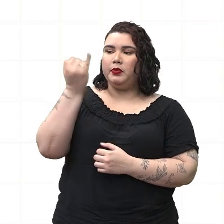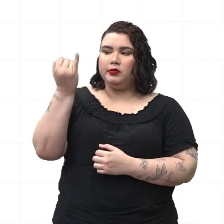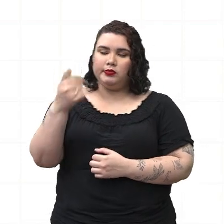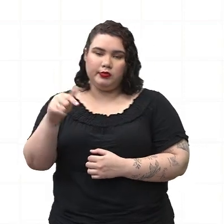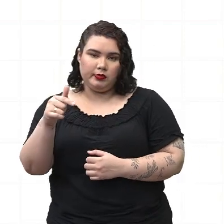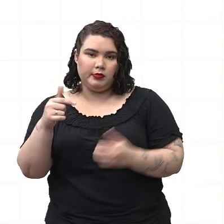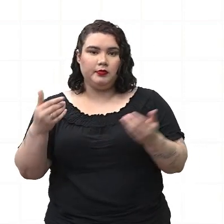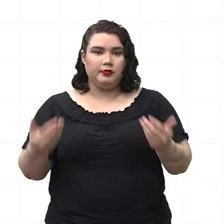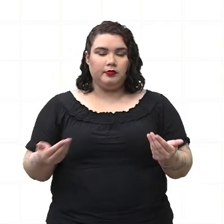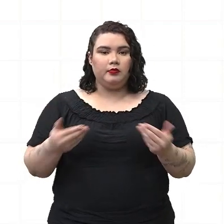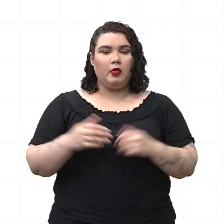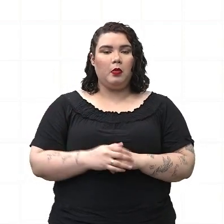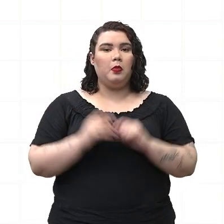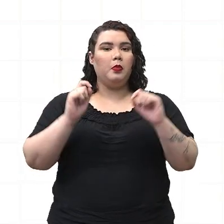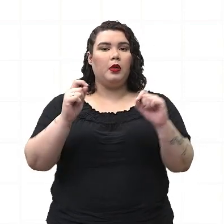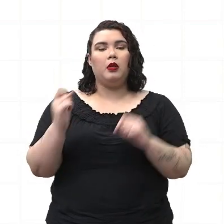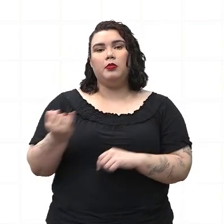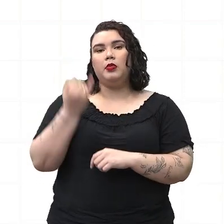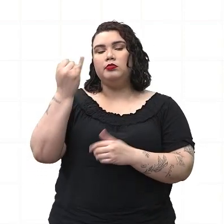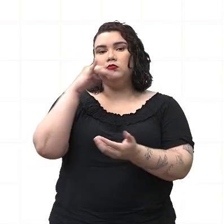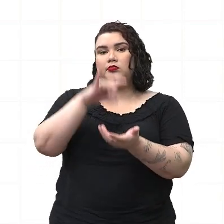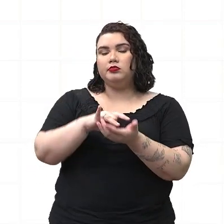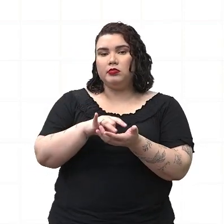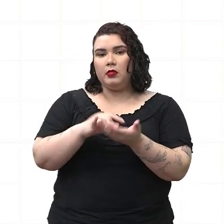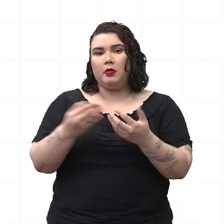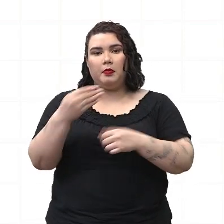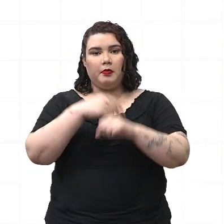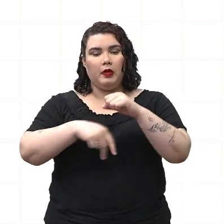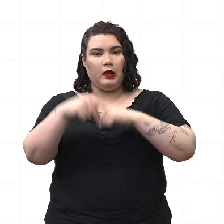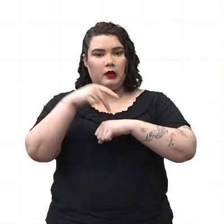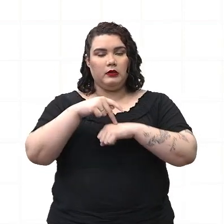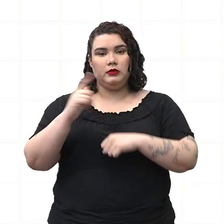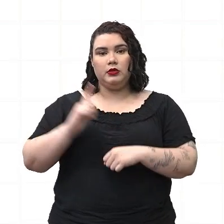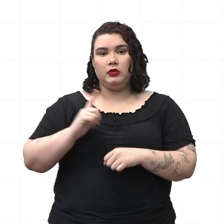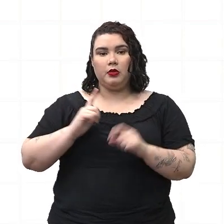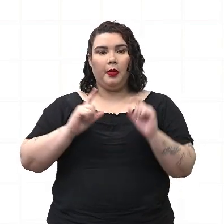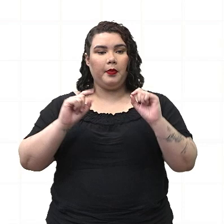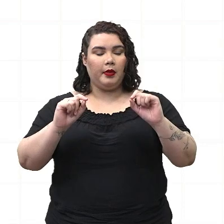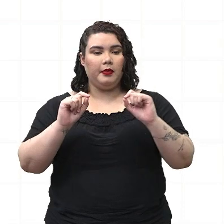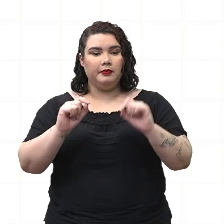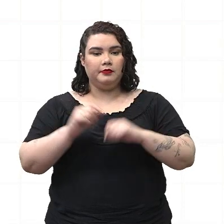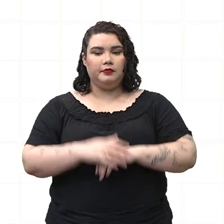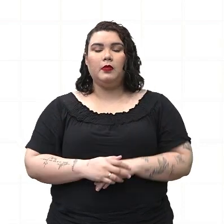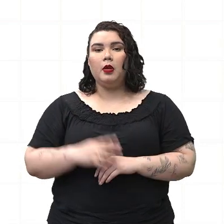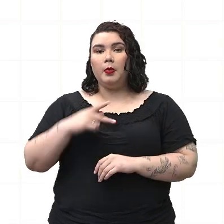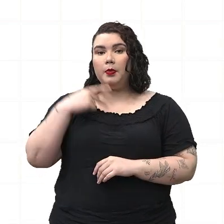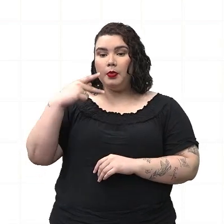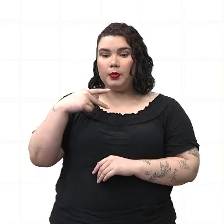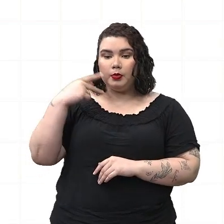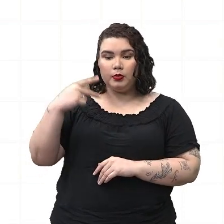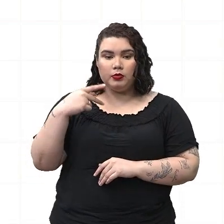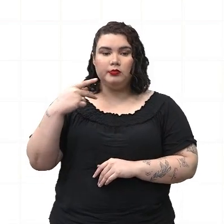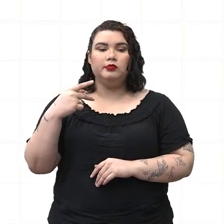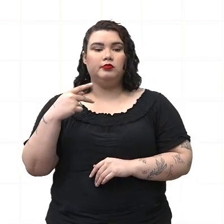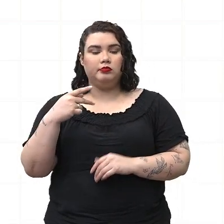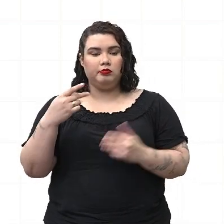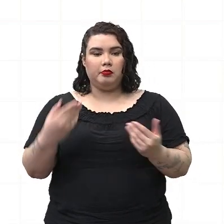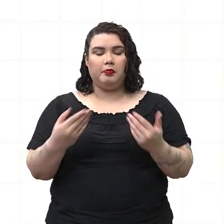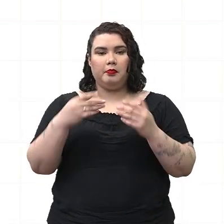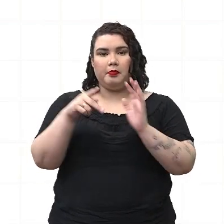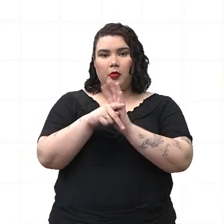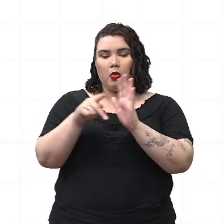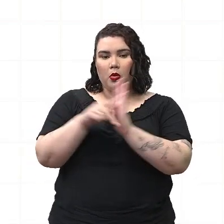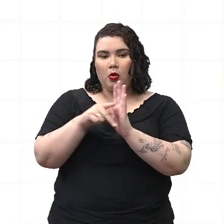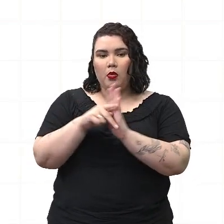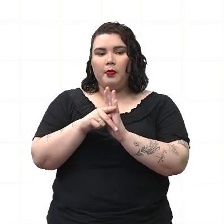que tem sido importante hoje em dia? Que os países tenham, como a gente vai ver na próxima tela, uma política externa bem